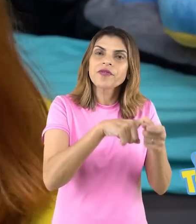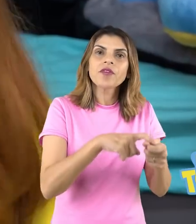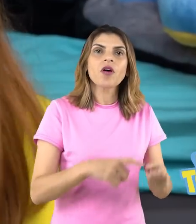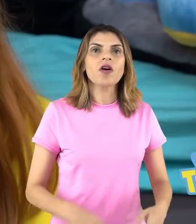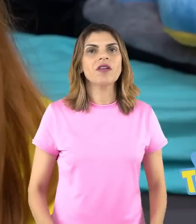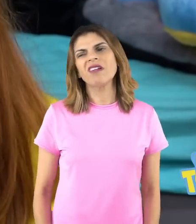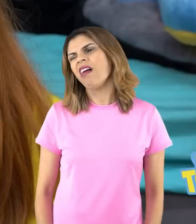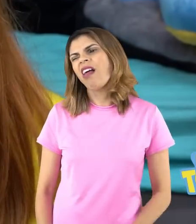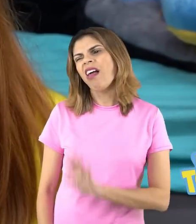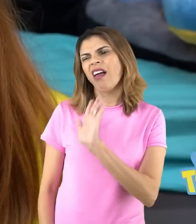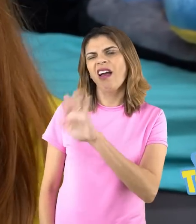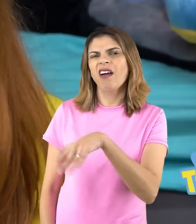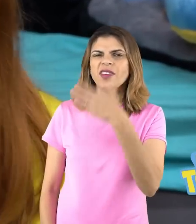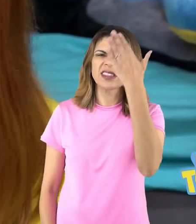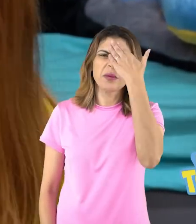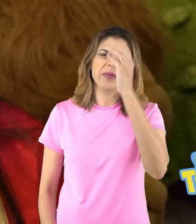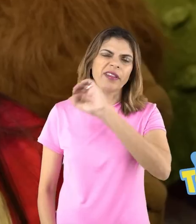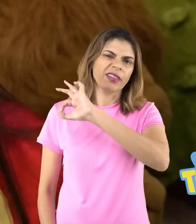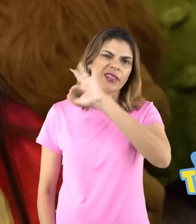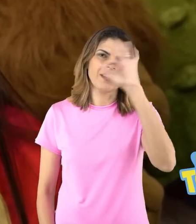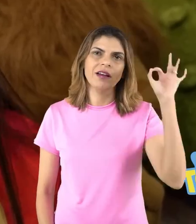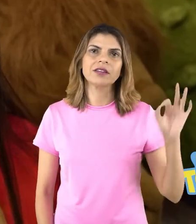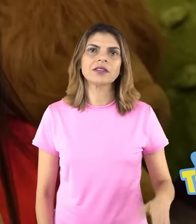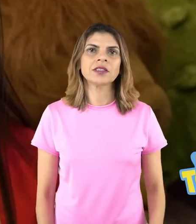é ele nem vai saber